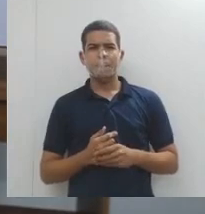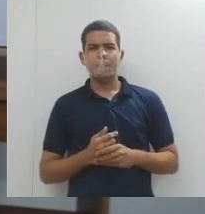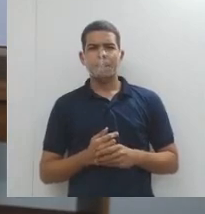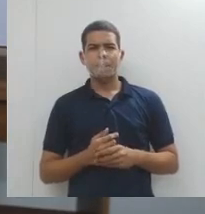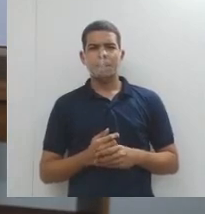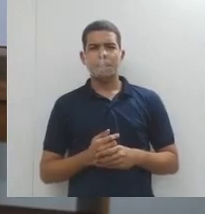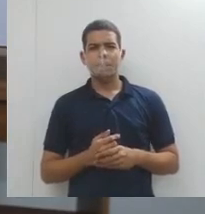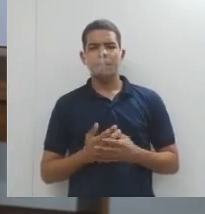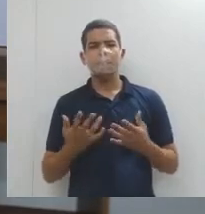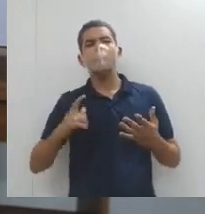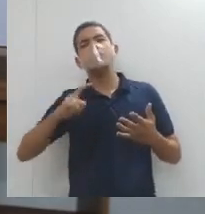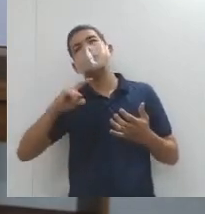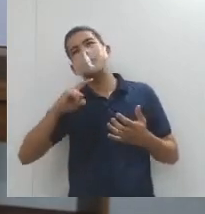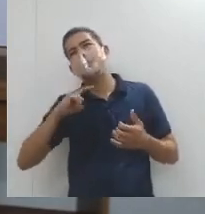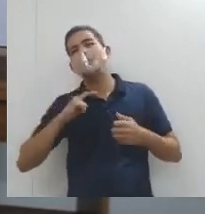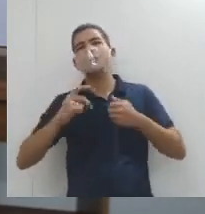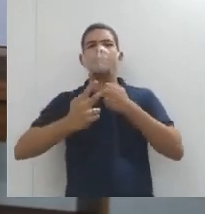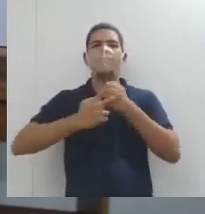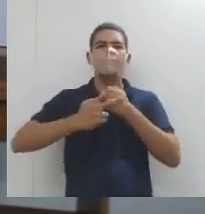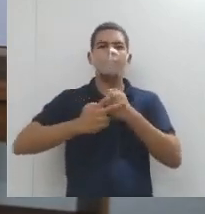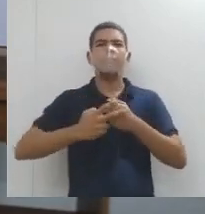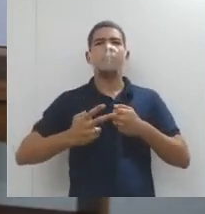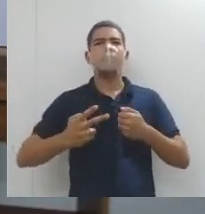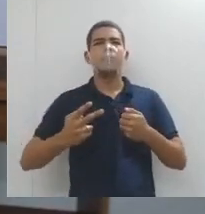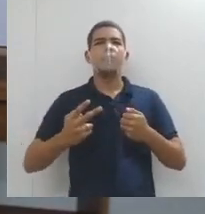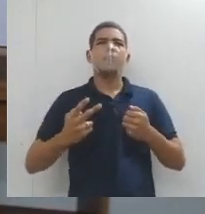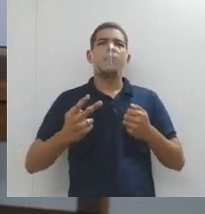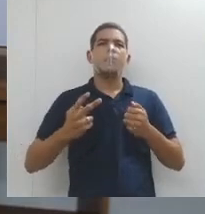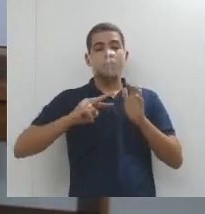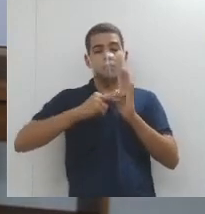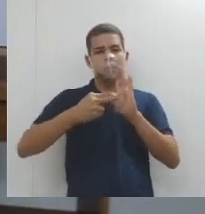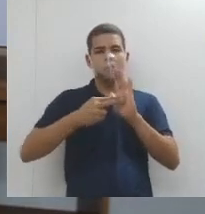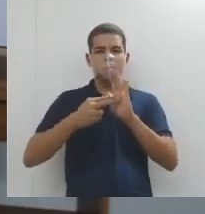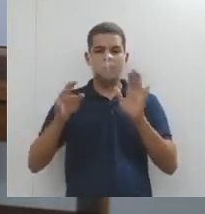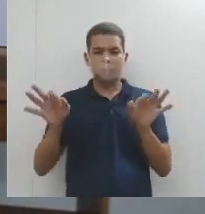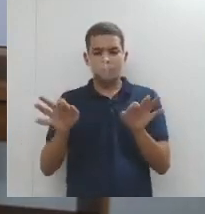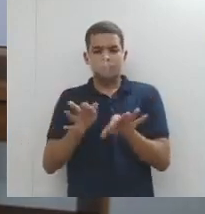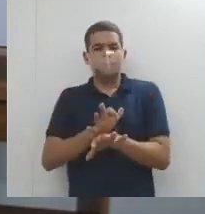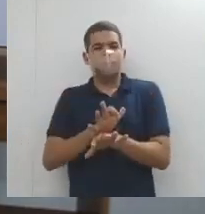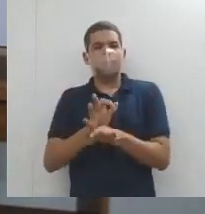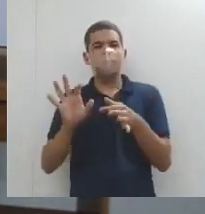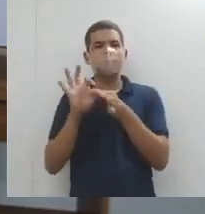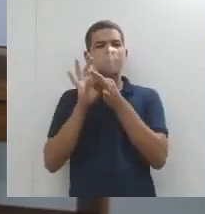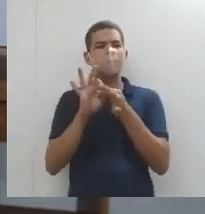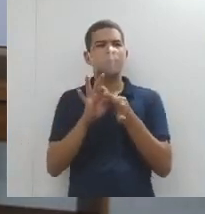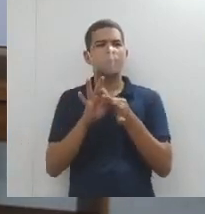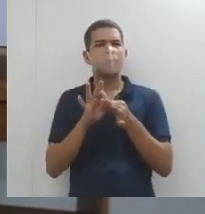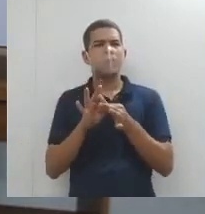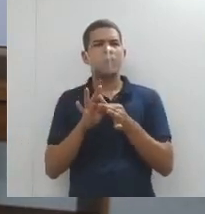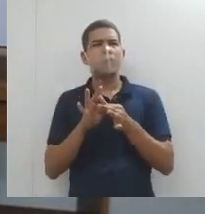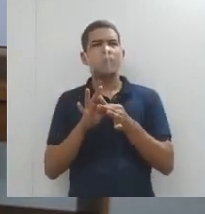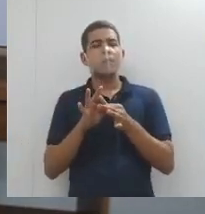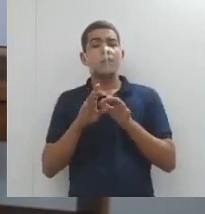Existem verbos que, na verdade, para ter o seu sentido completo, ele vai precisar não